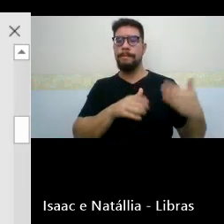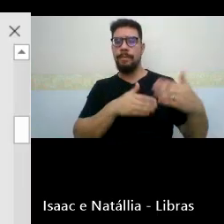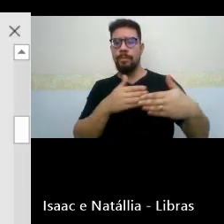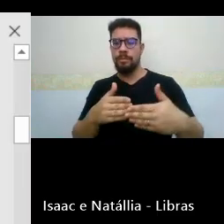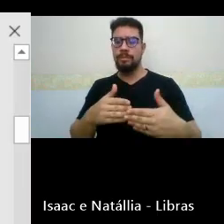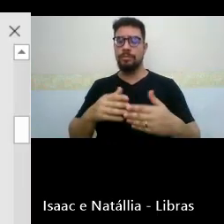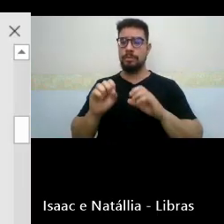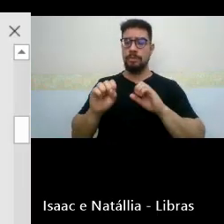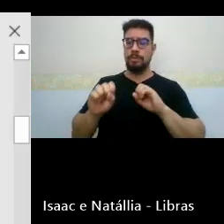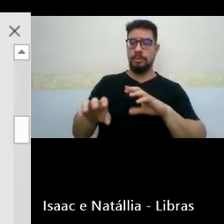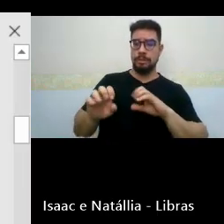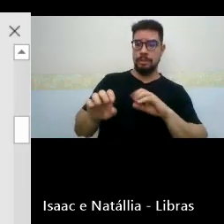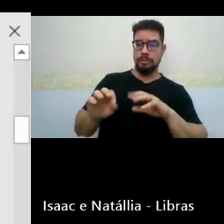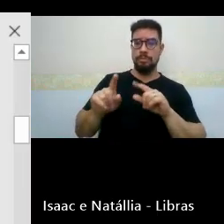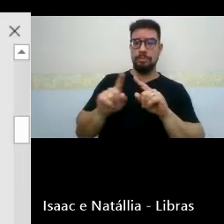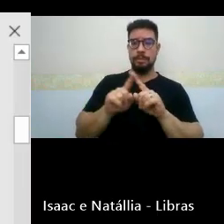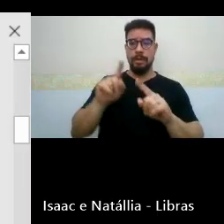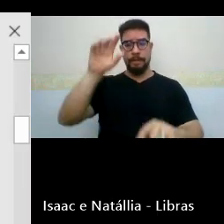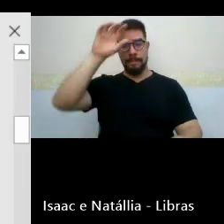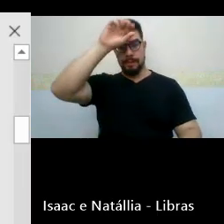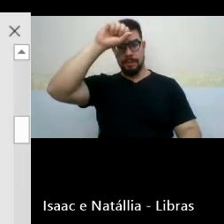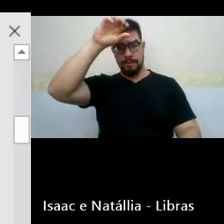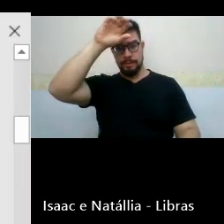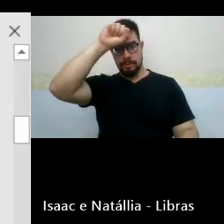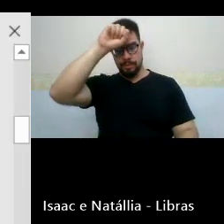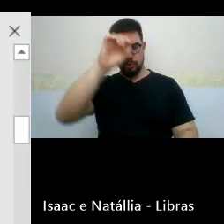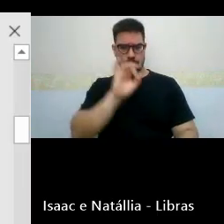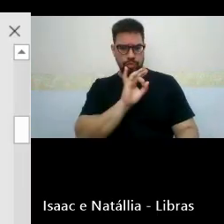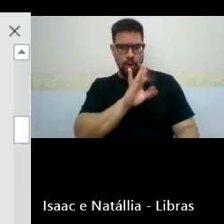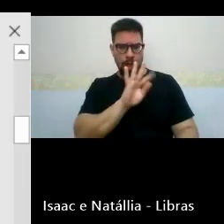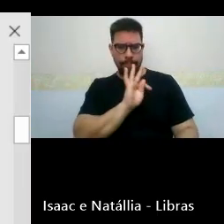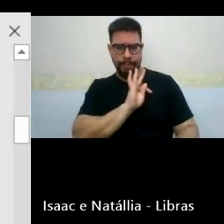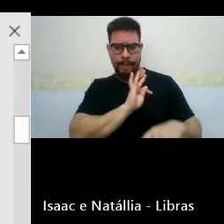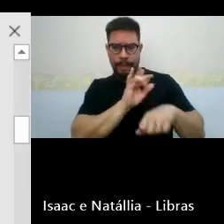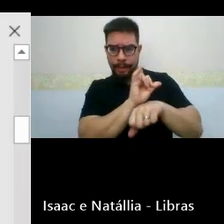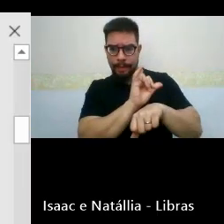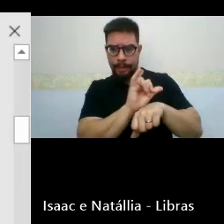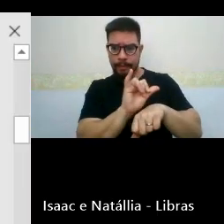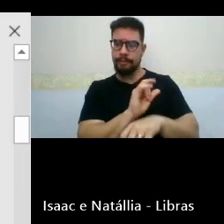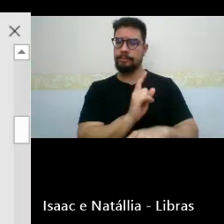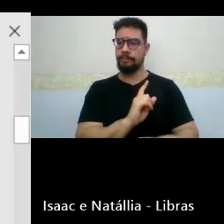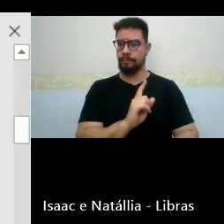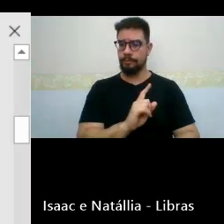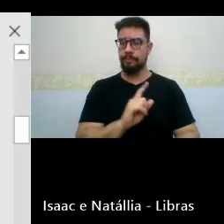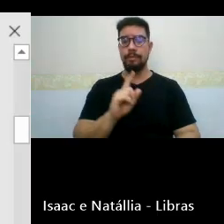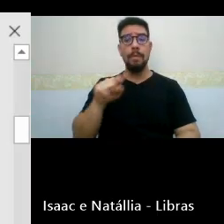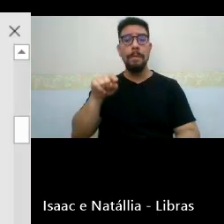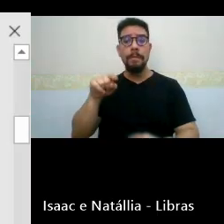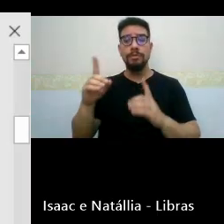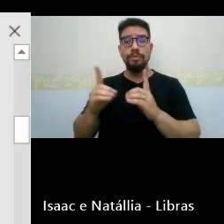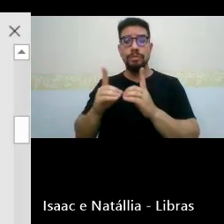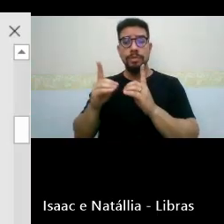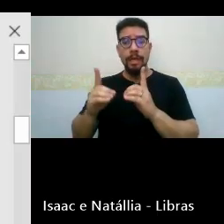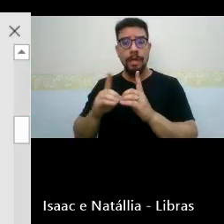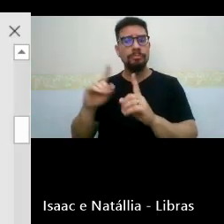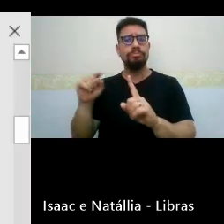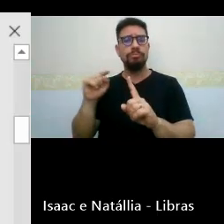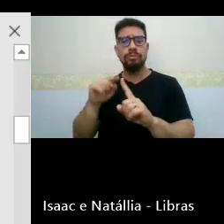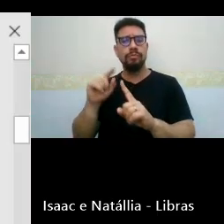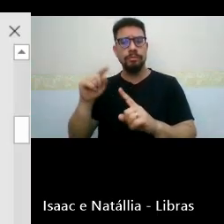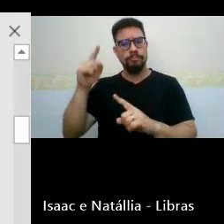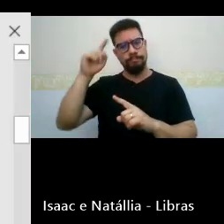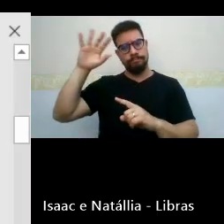técnica, sendo um meio de compreensão crítica da educação. A didática, em termos técnicos e práticos,